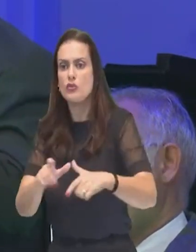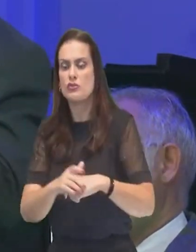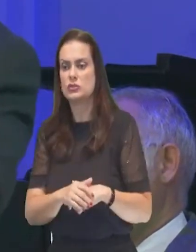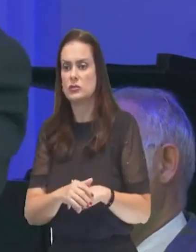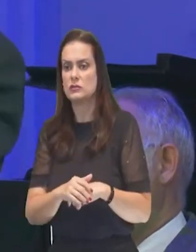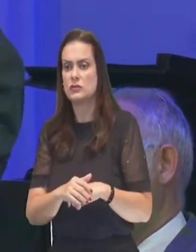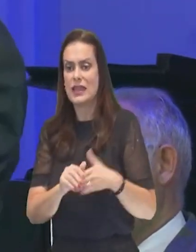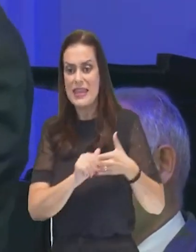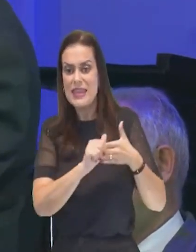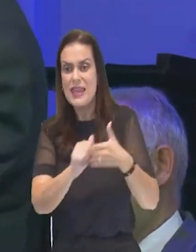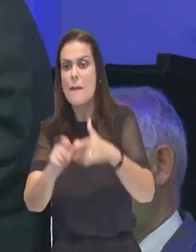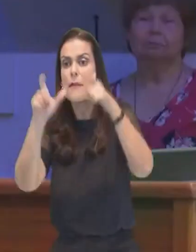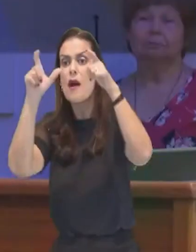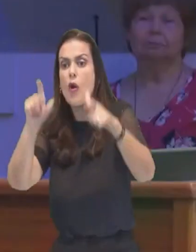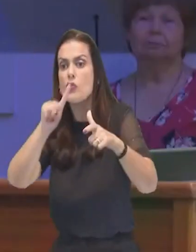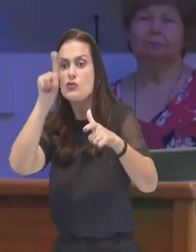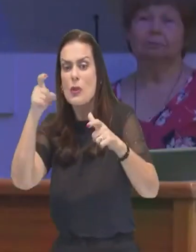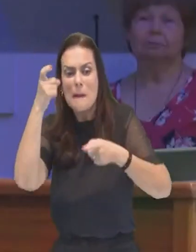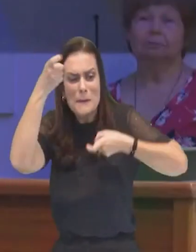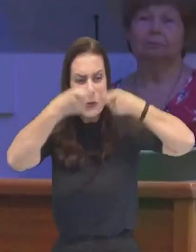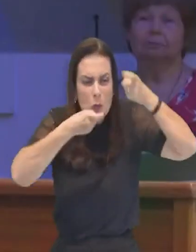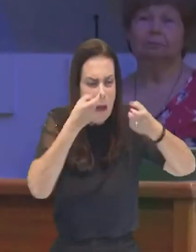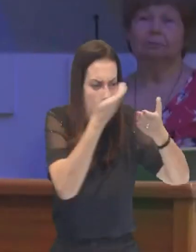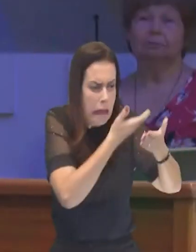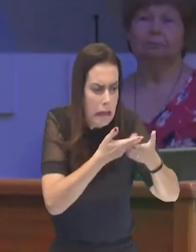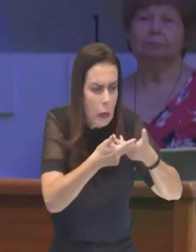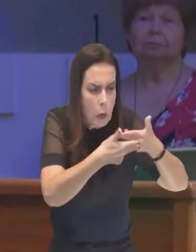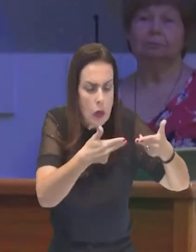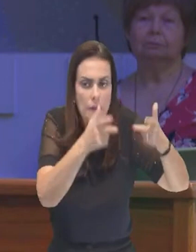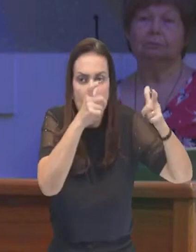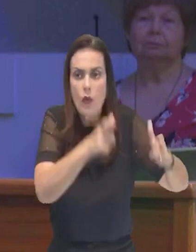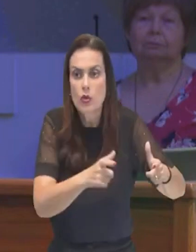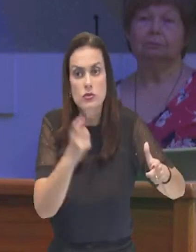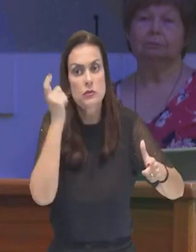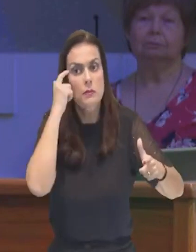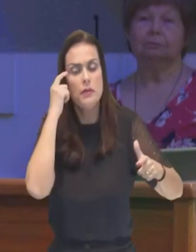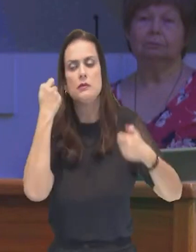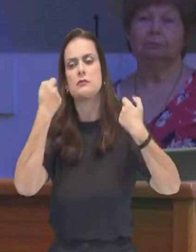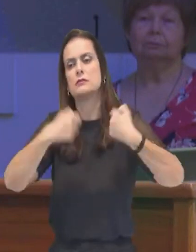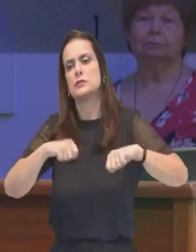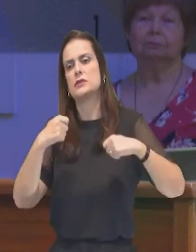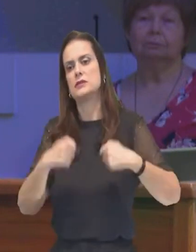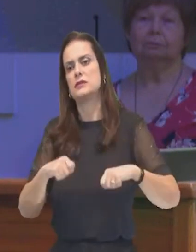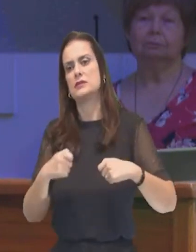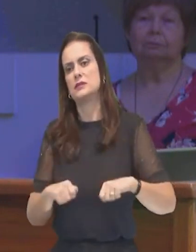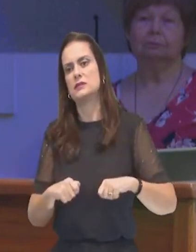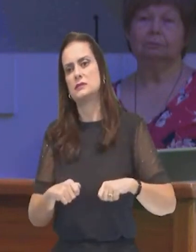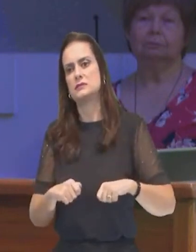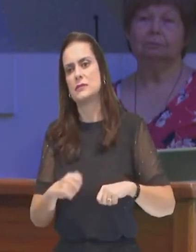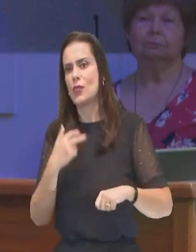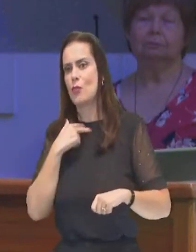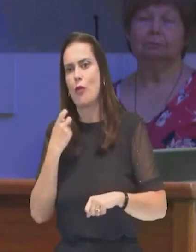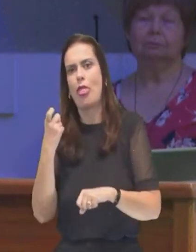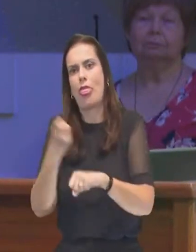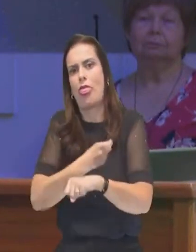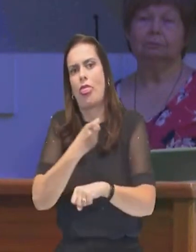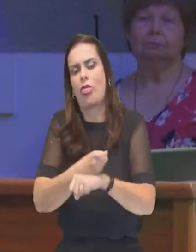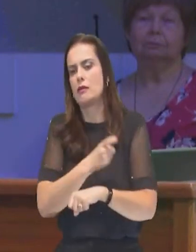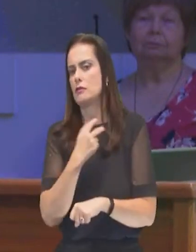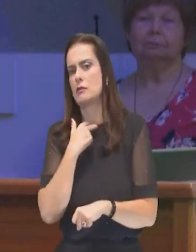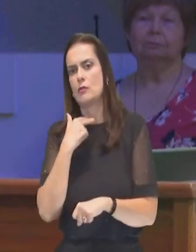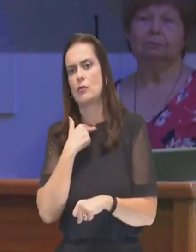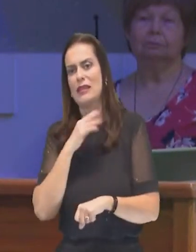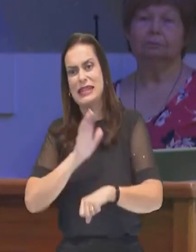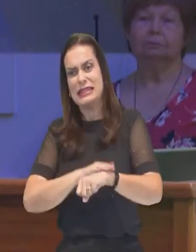estão nos conduzindo as preocupações com estas coisas? Pense nisso, querido. Quanto tempo desperdiçado